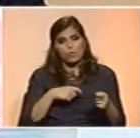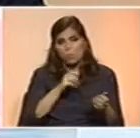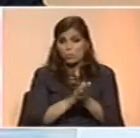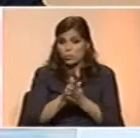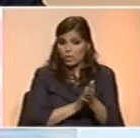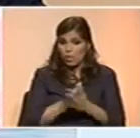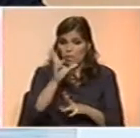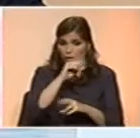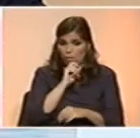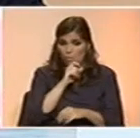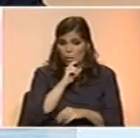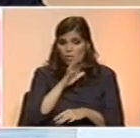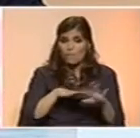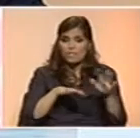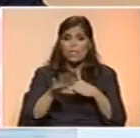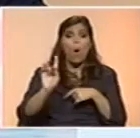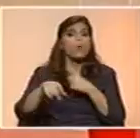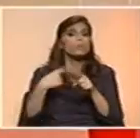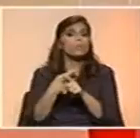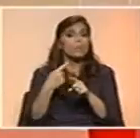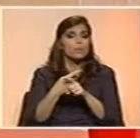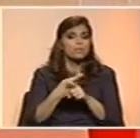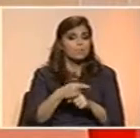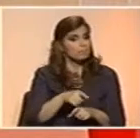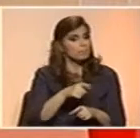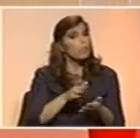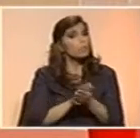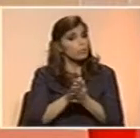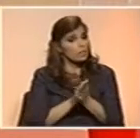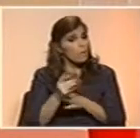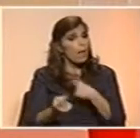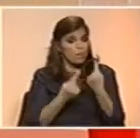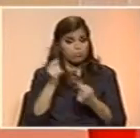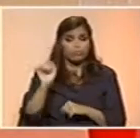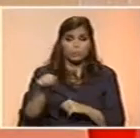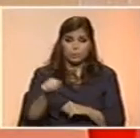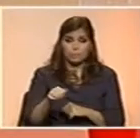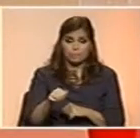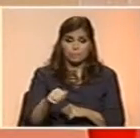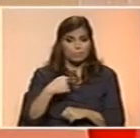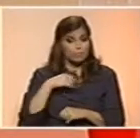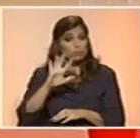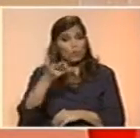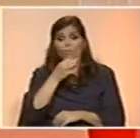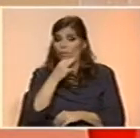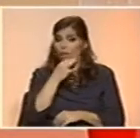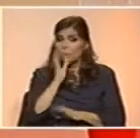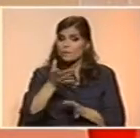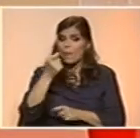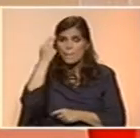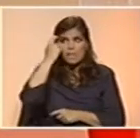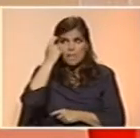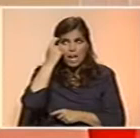oportunidade para fazer outras coisas? É sempre uma oportunidade para alguns. eu quando falo tenho que pensar no